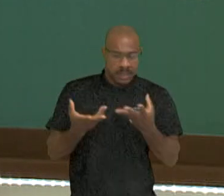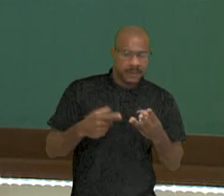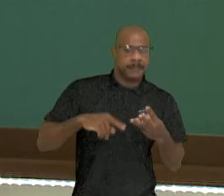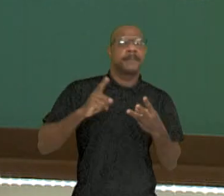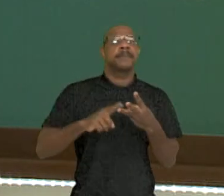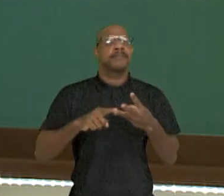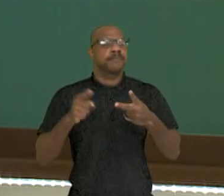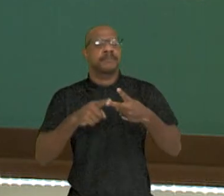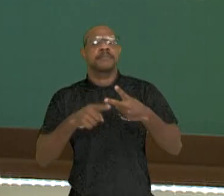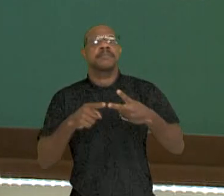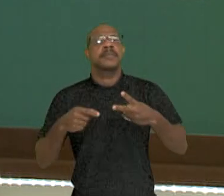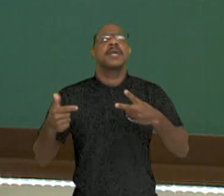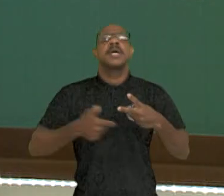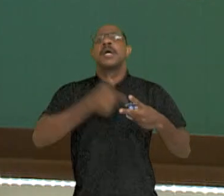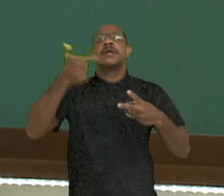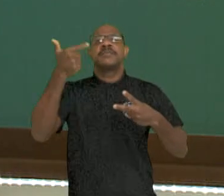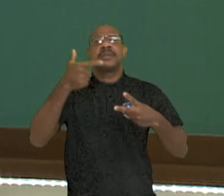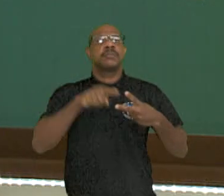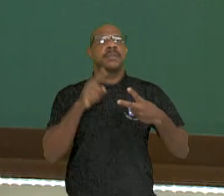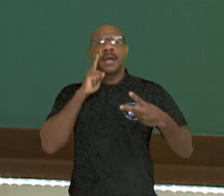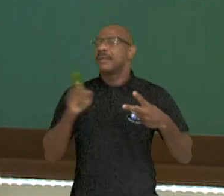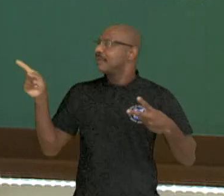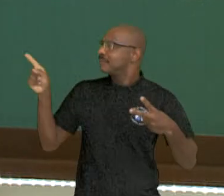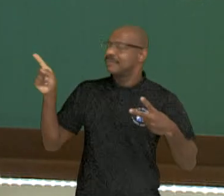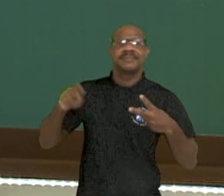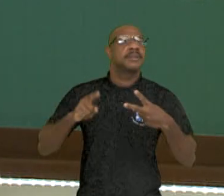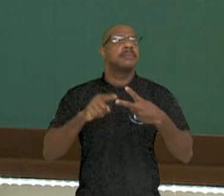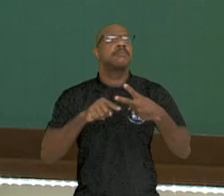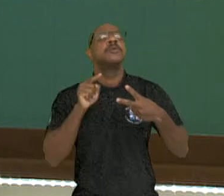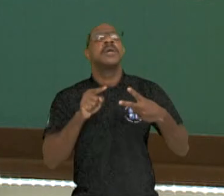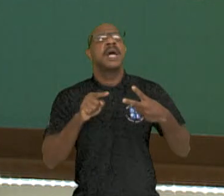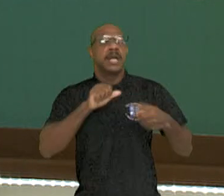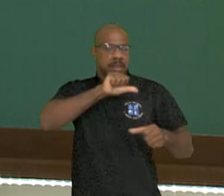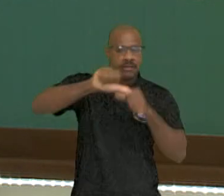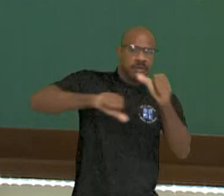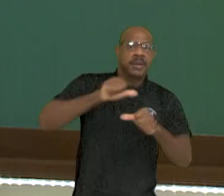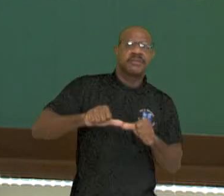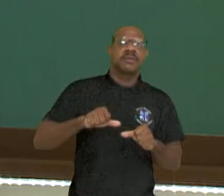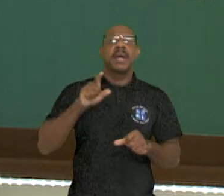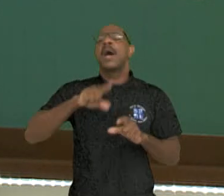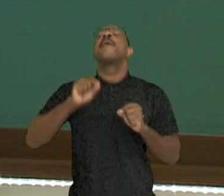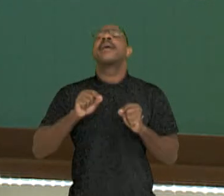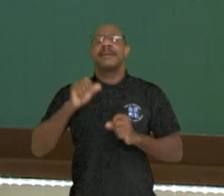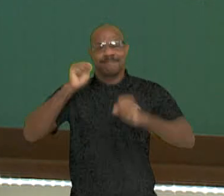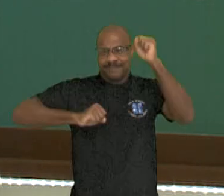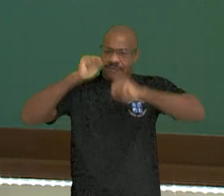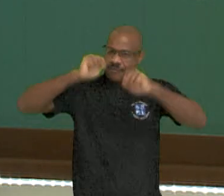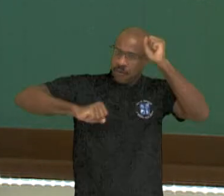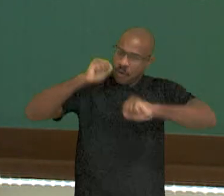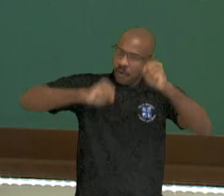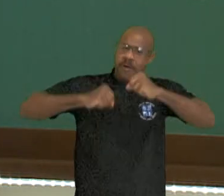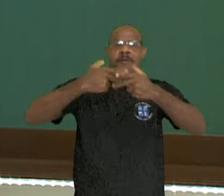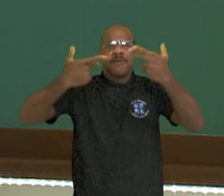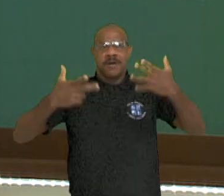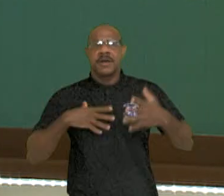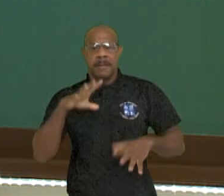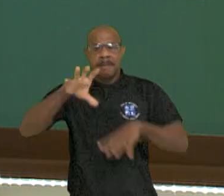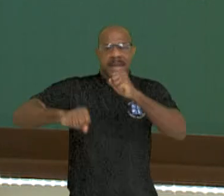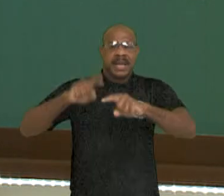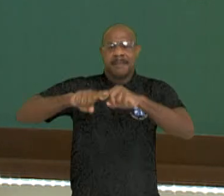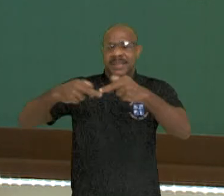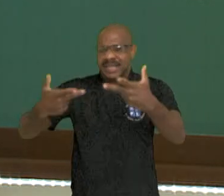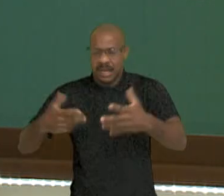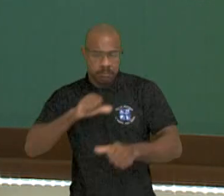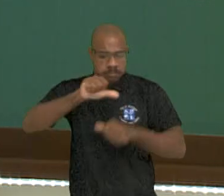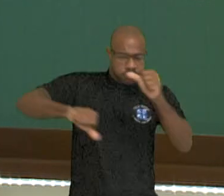setor secundário é a transformação, ou seja, a indústria. É a indústria que transforma, que pega a matéria-prima